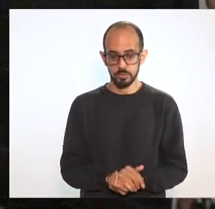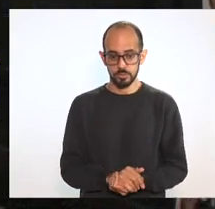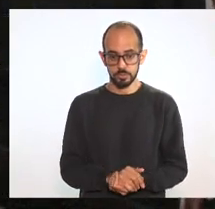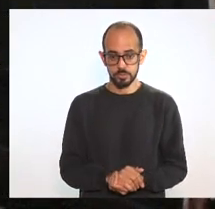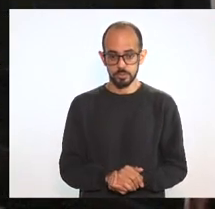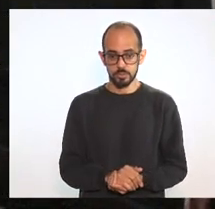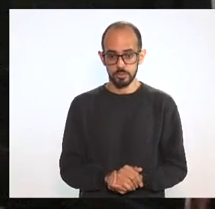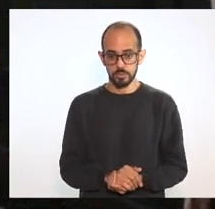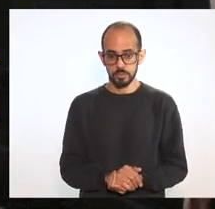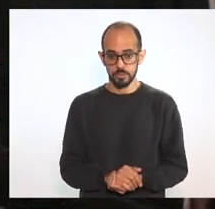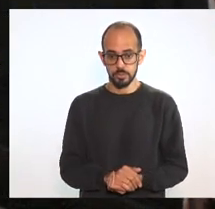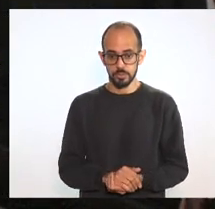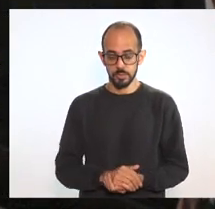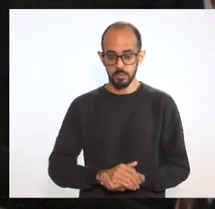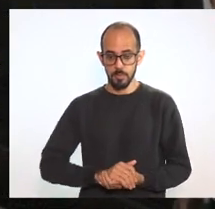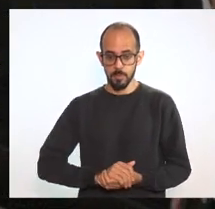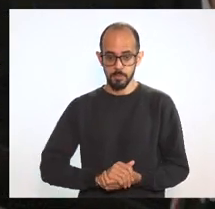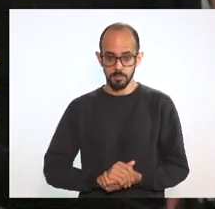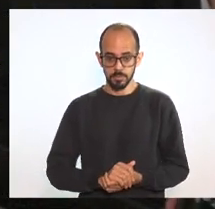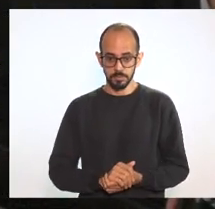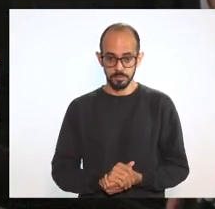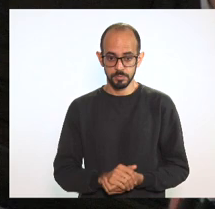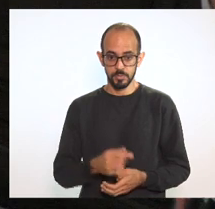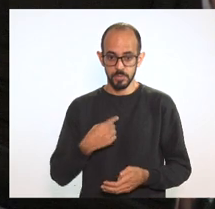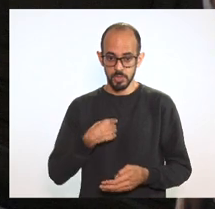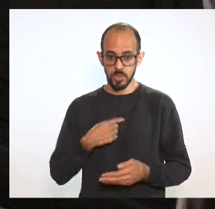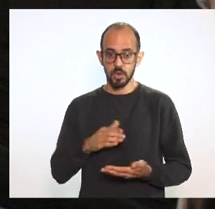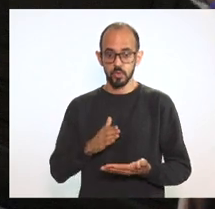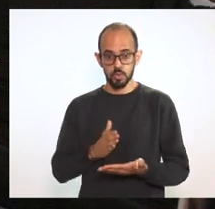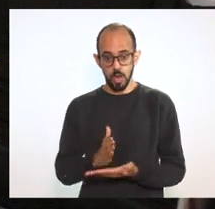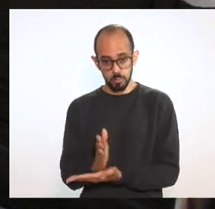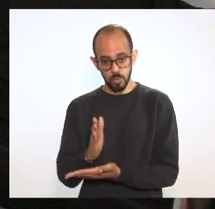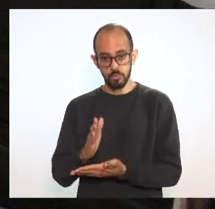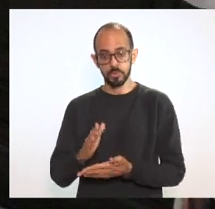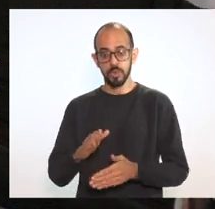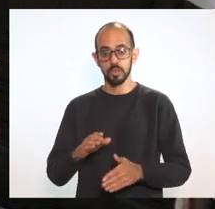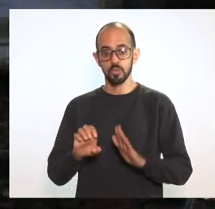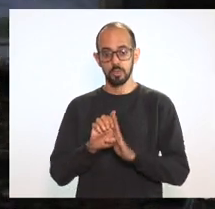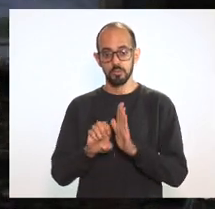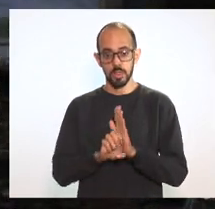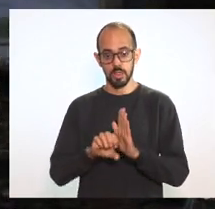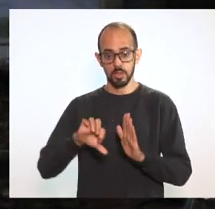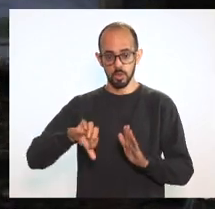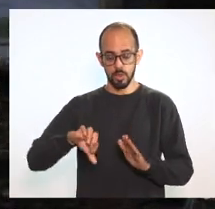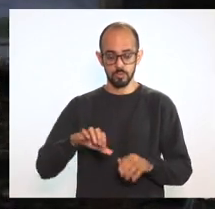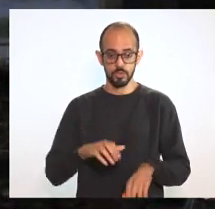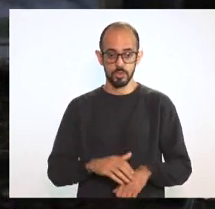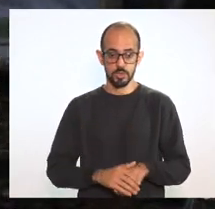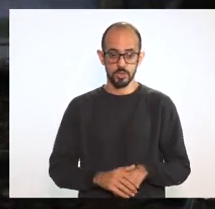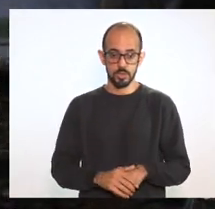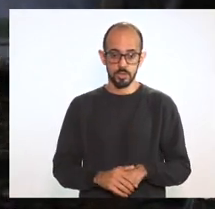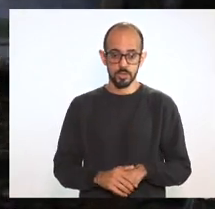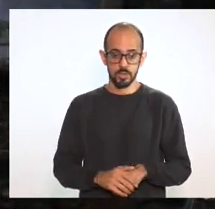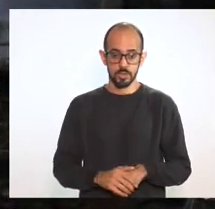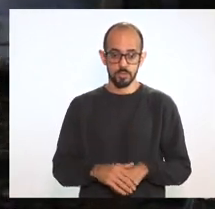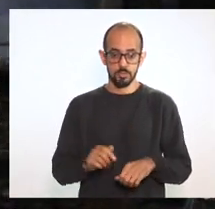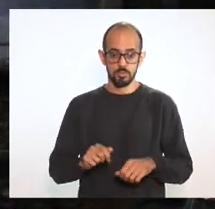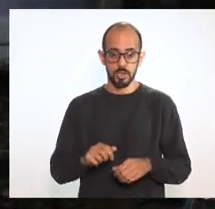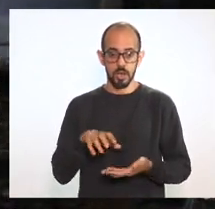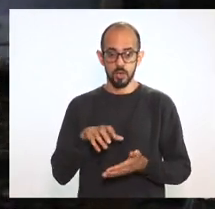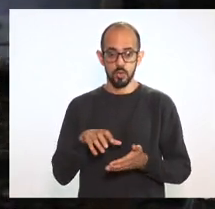presidente, só para concluir, e eu também estou aprovando a emenda número 9, só para ficar registrado. Pela Comissão de Servidores Públicos, vamos à